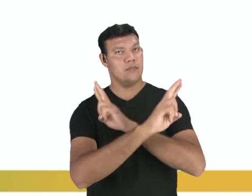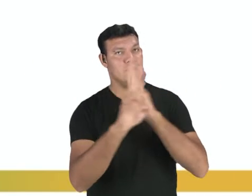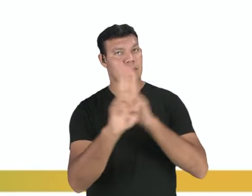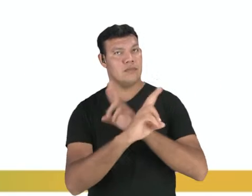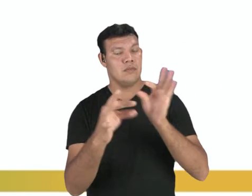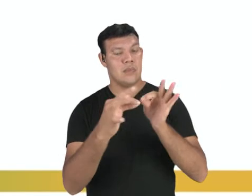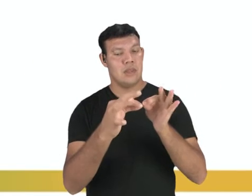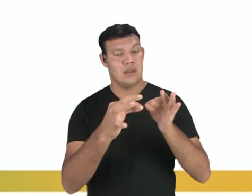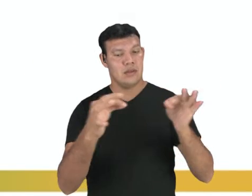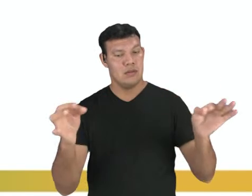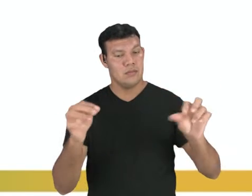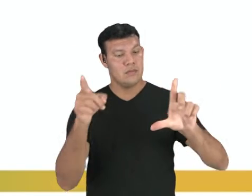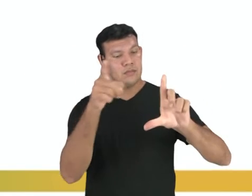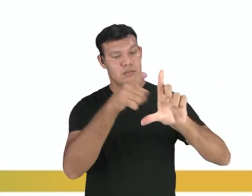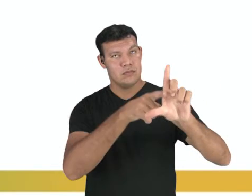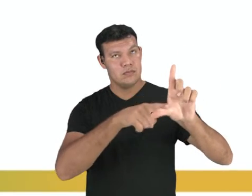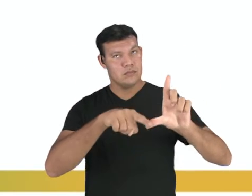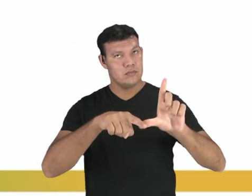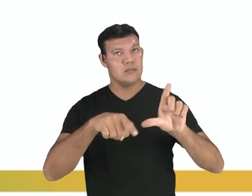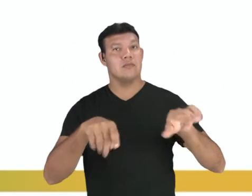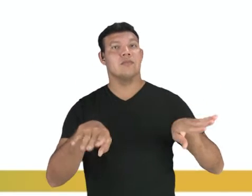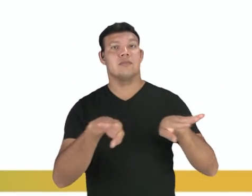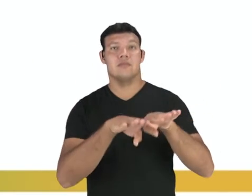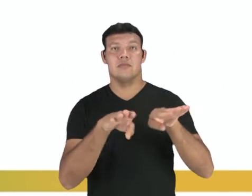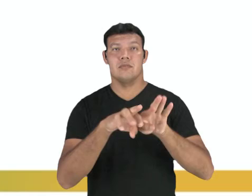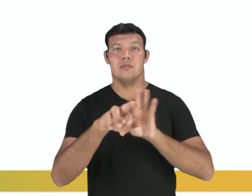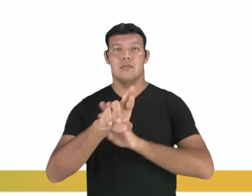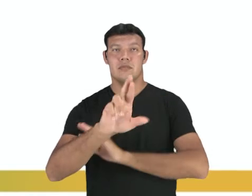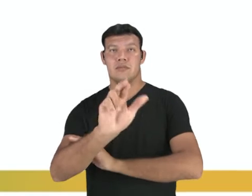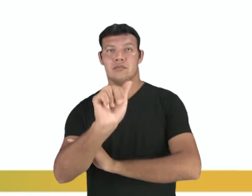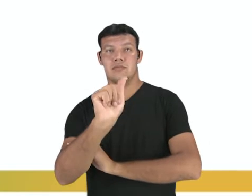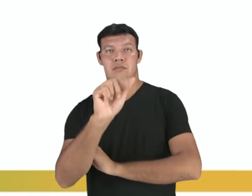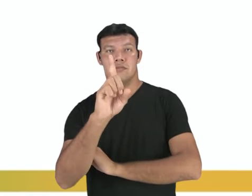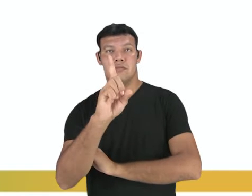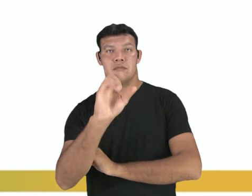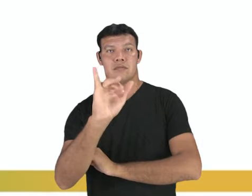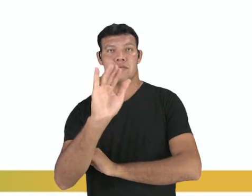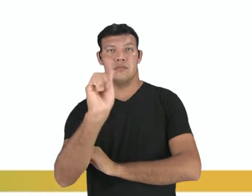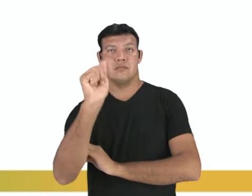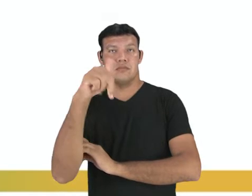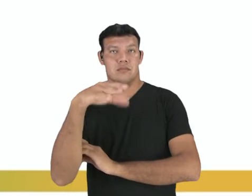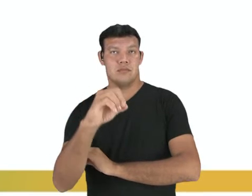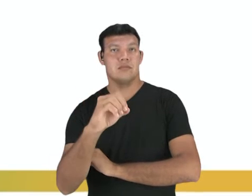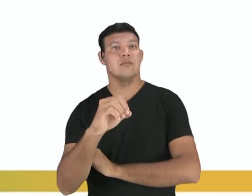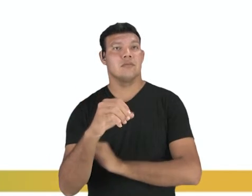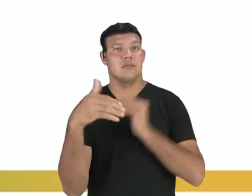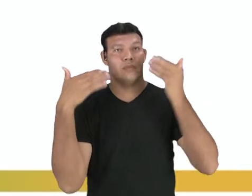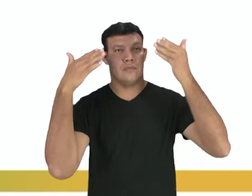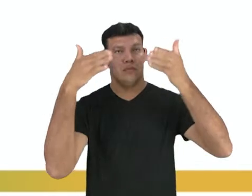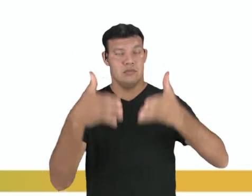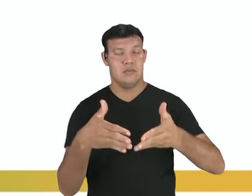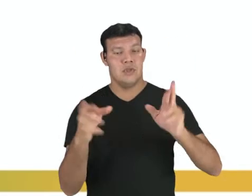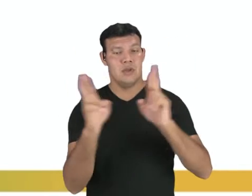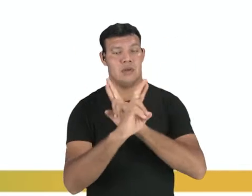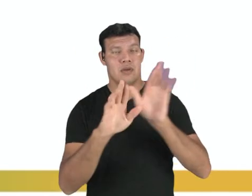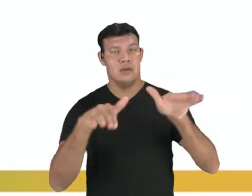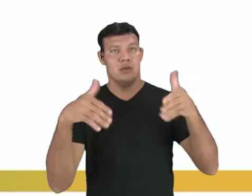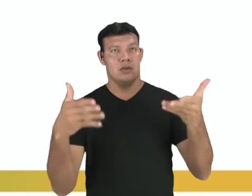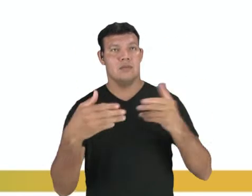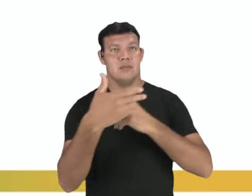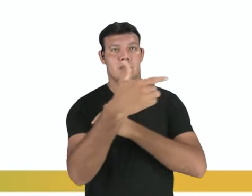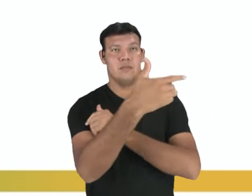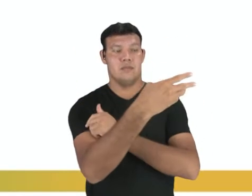entre as medidas em grau e radiano Podemos destacar a seguinte relação